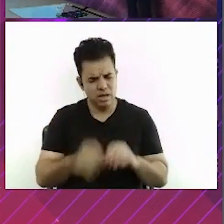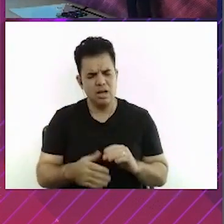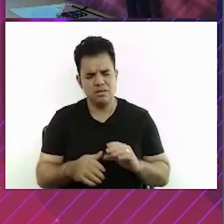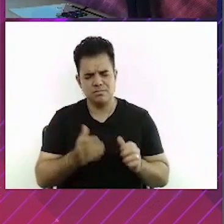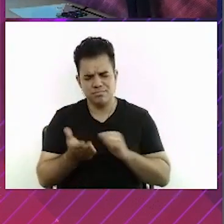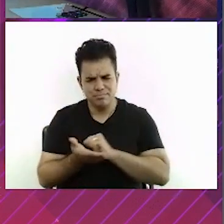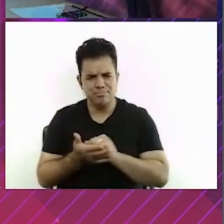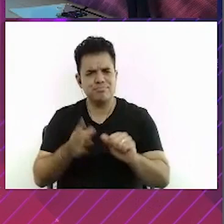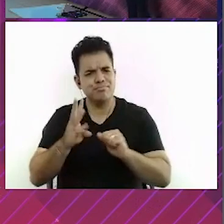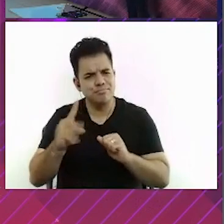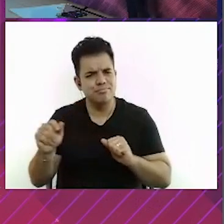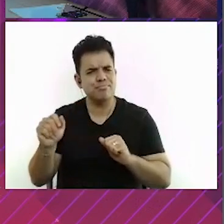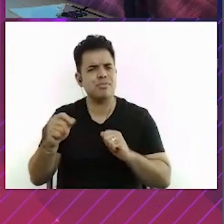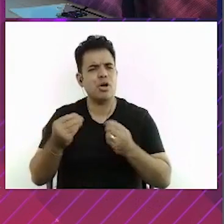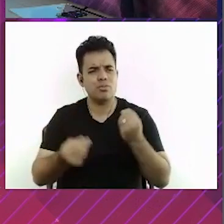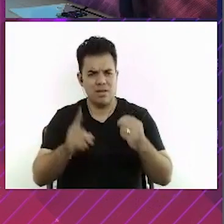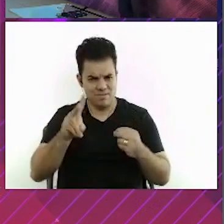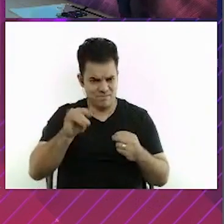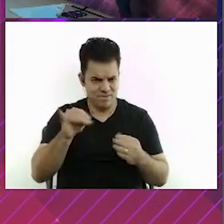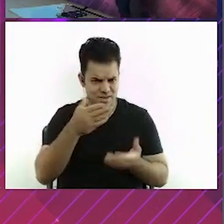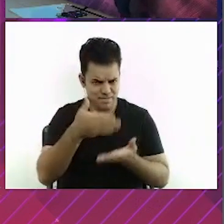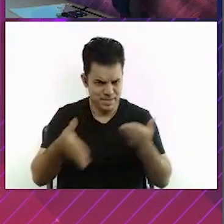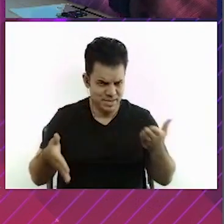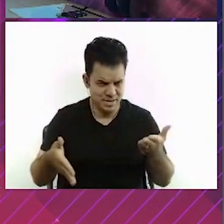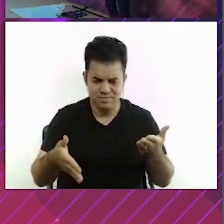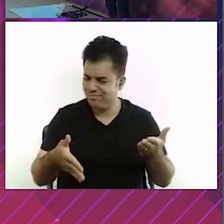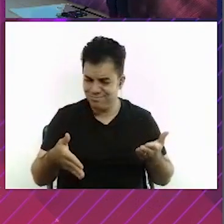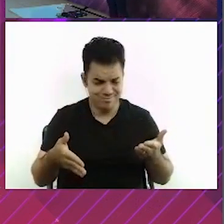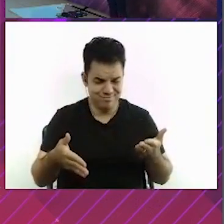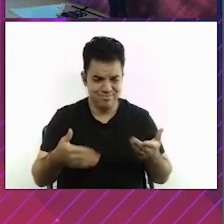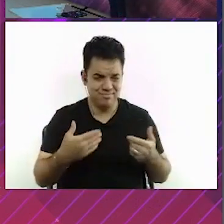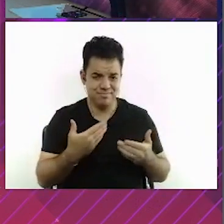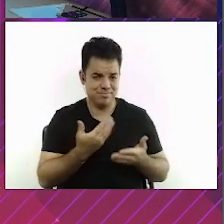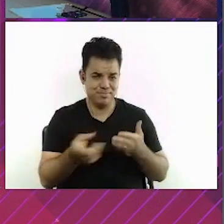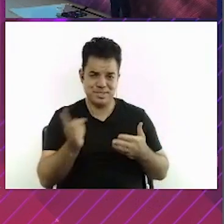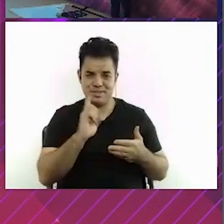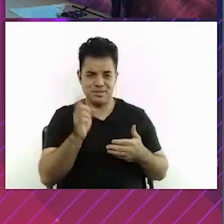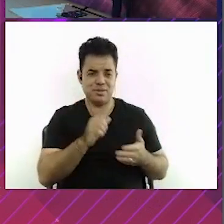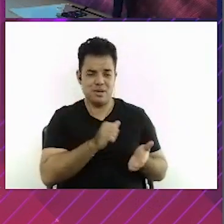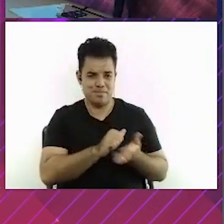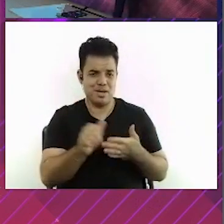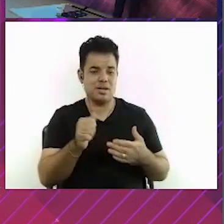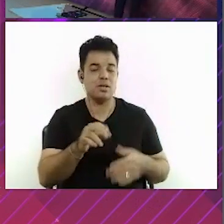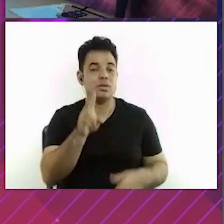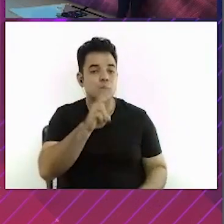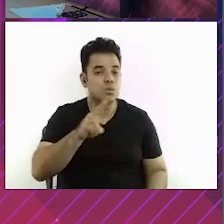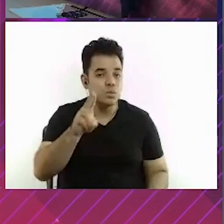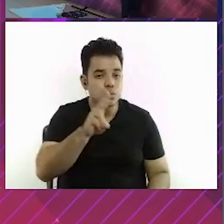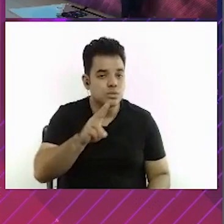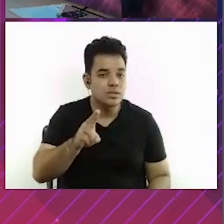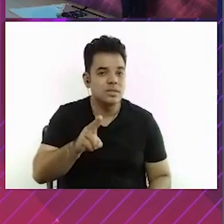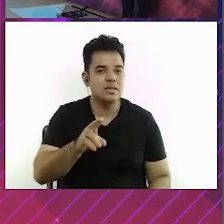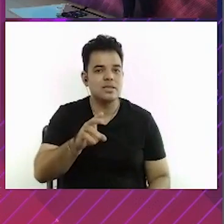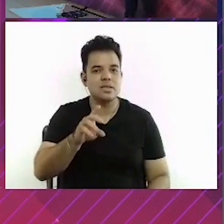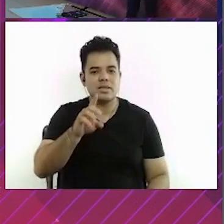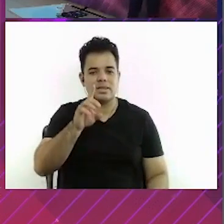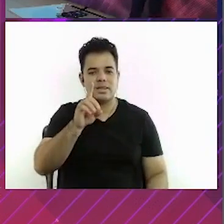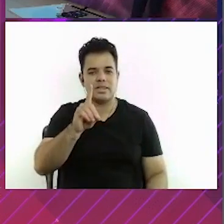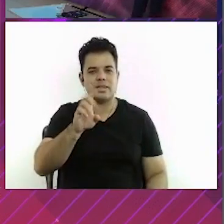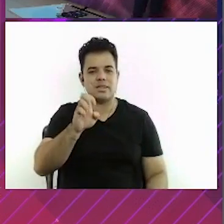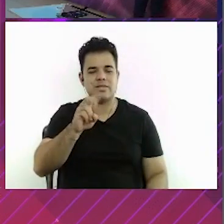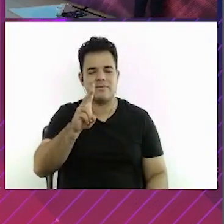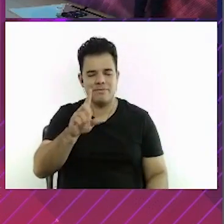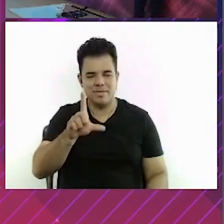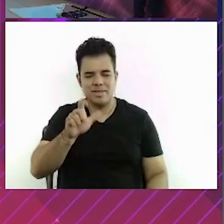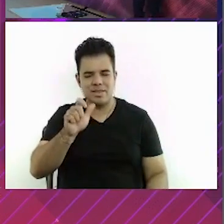vai necessariamente perder aquela mensagem, aquela tarefa, etc. Se usar dead letter queues e dead letter exchanges, que são